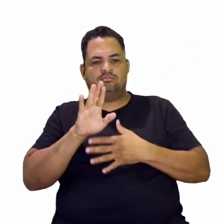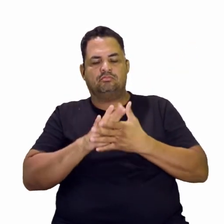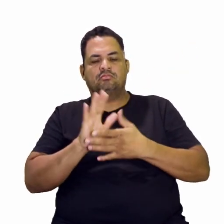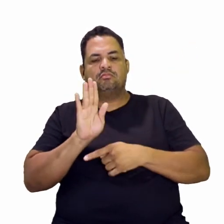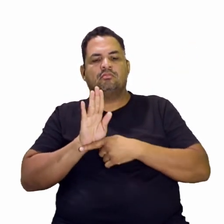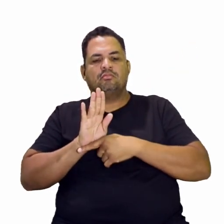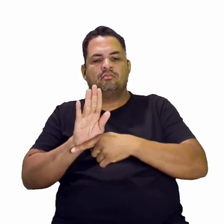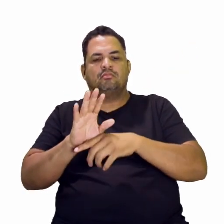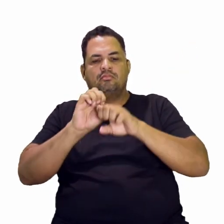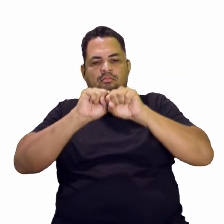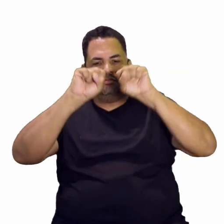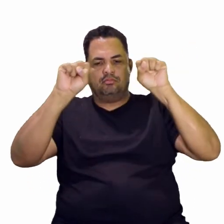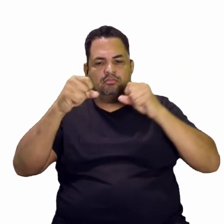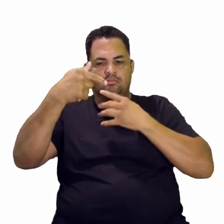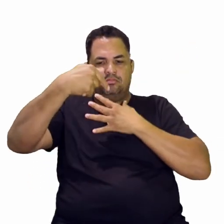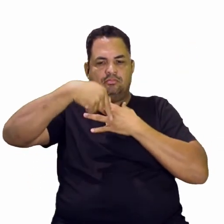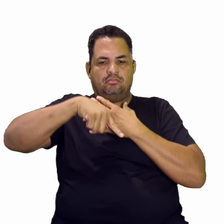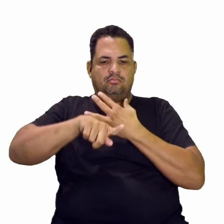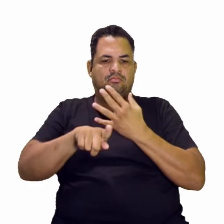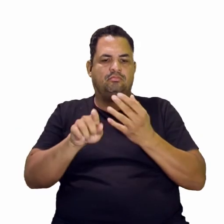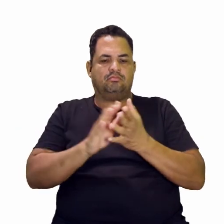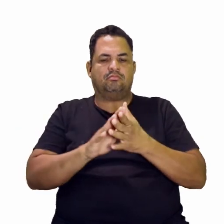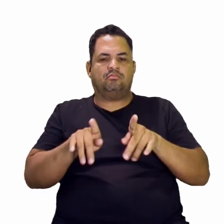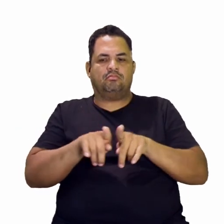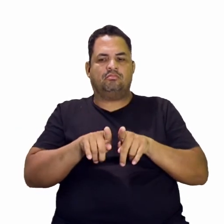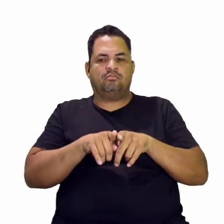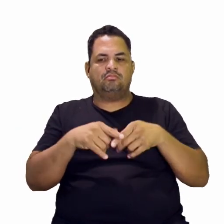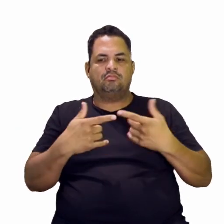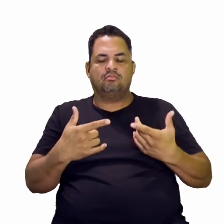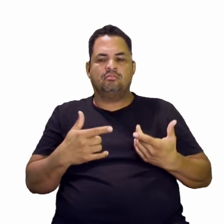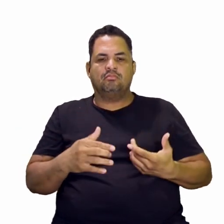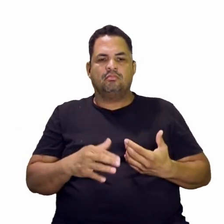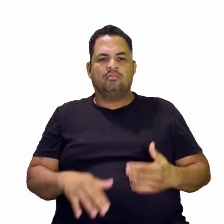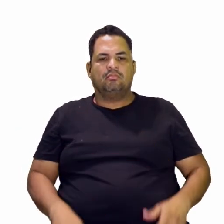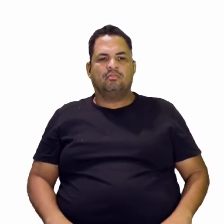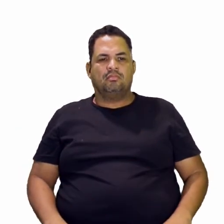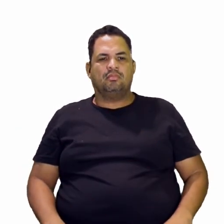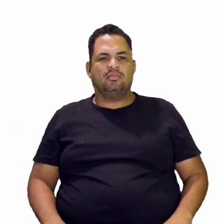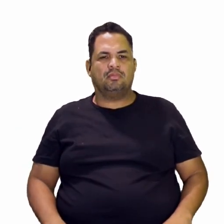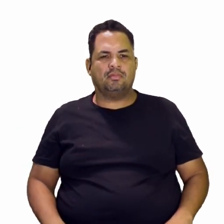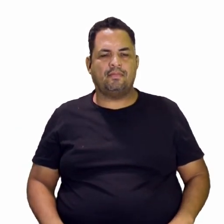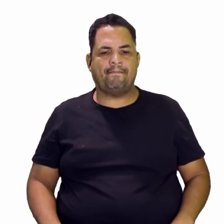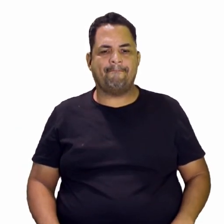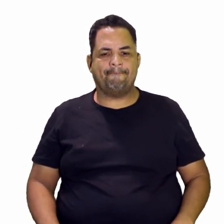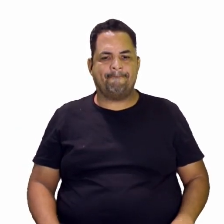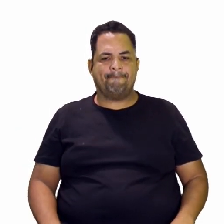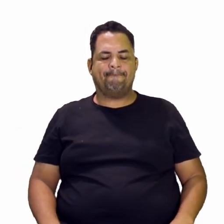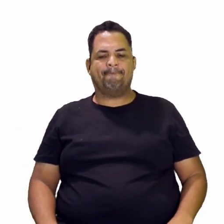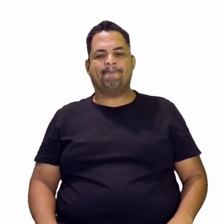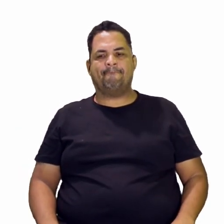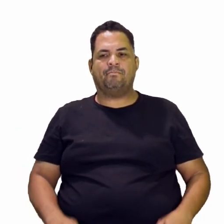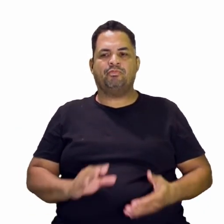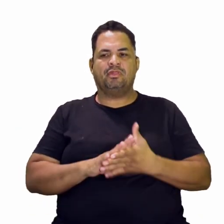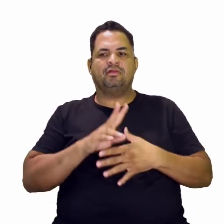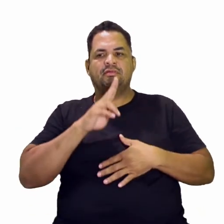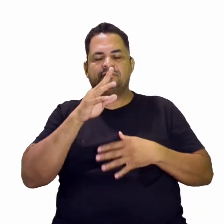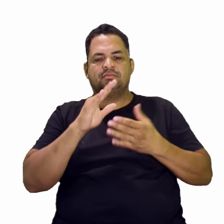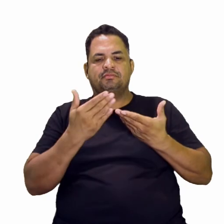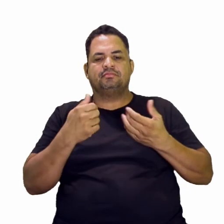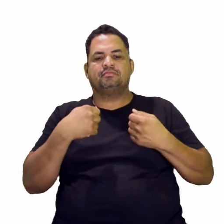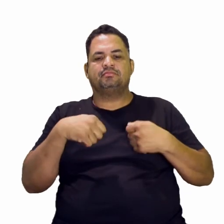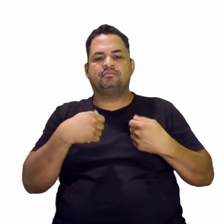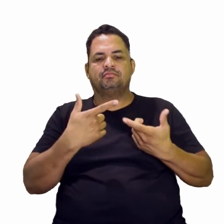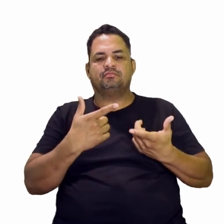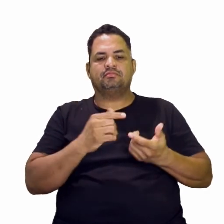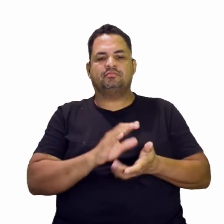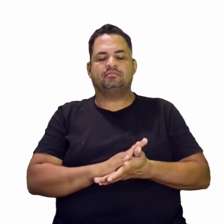ferro, tá? Que ajuda no nosso sistema imunológico. Quem não tem essa situação, né, gente? Para você fortalecer seu sistema imunológico, tem